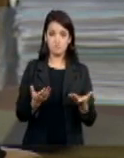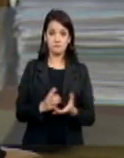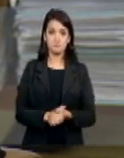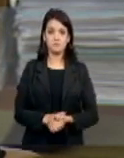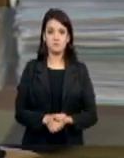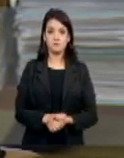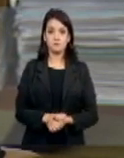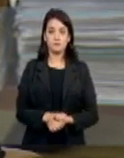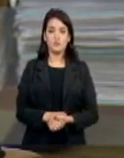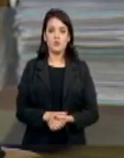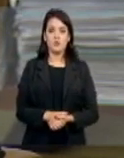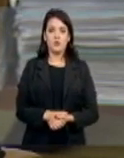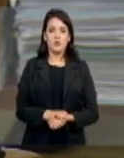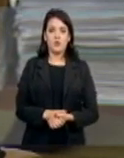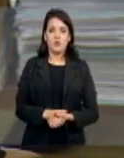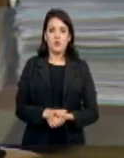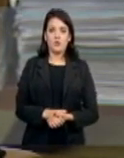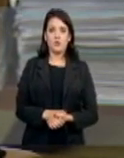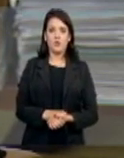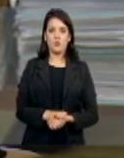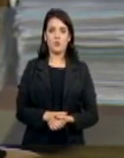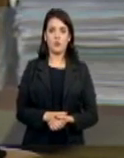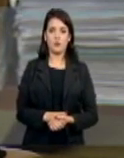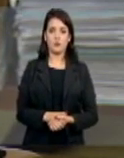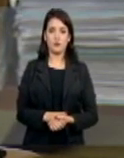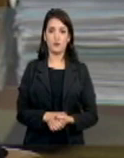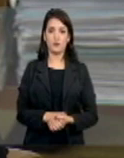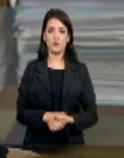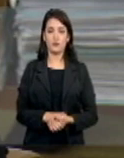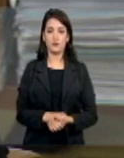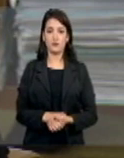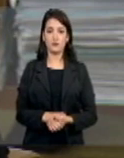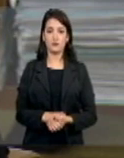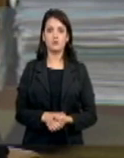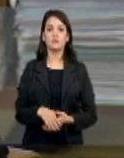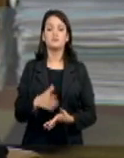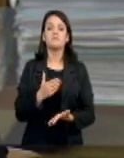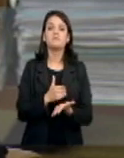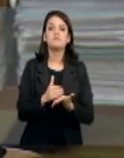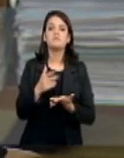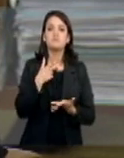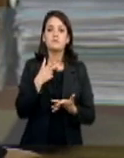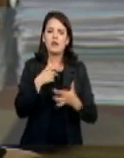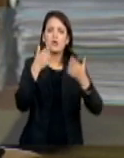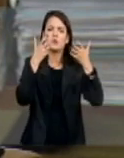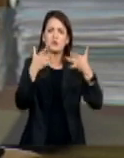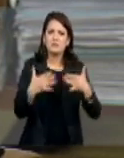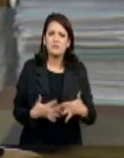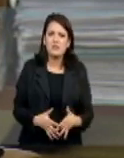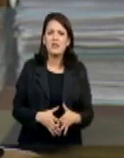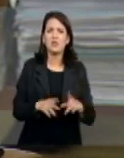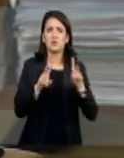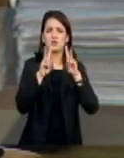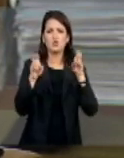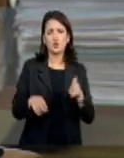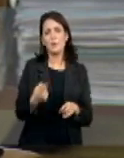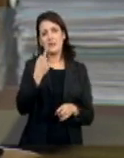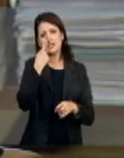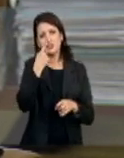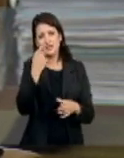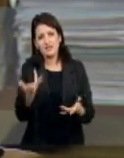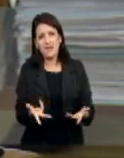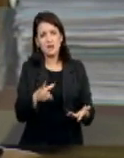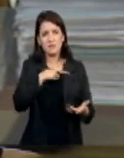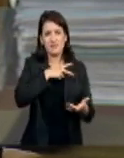eu aqui passou a discorrer sobre a privacidade de intimidade dizendo que isso